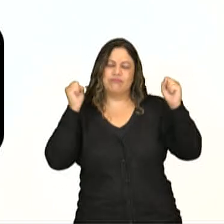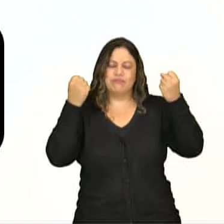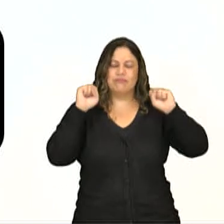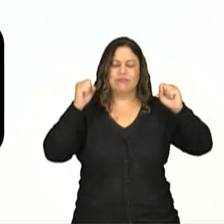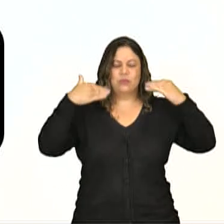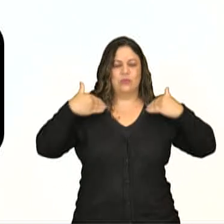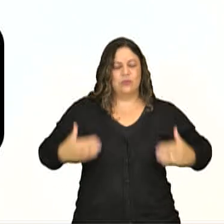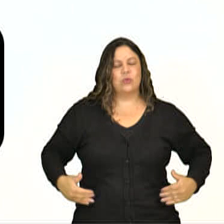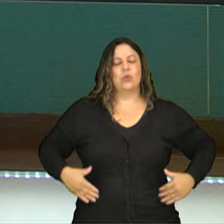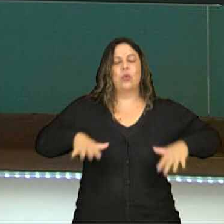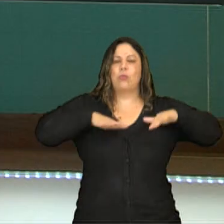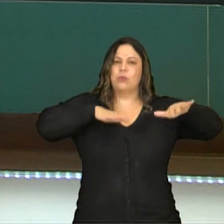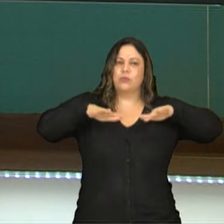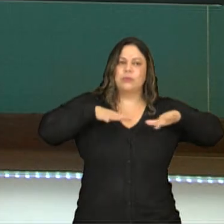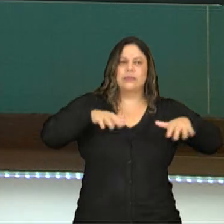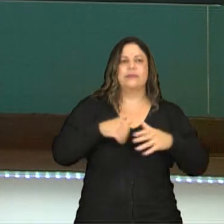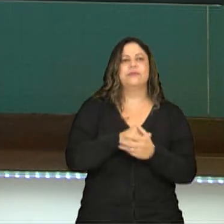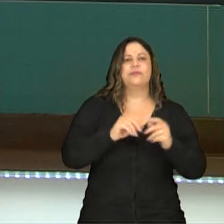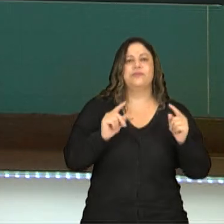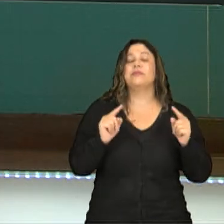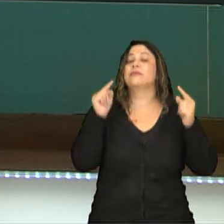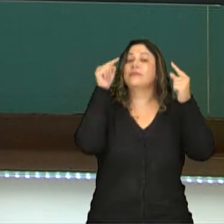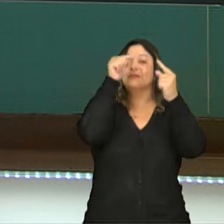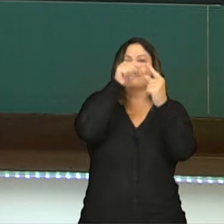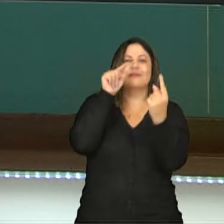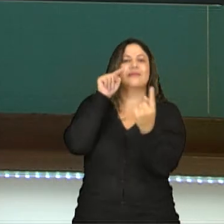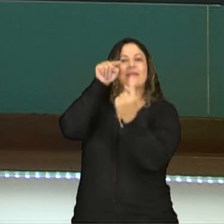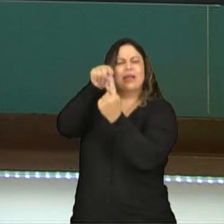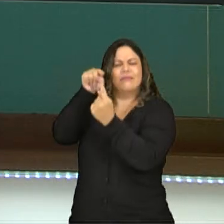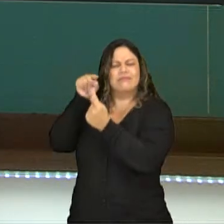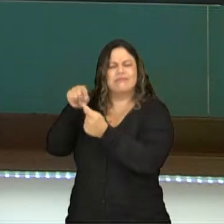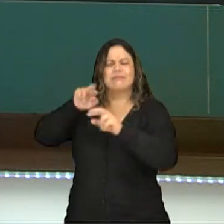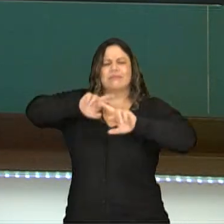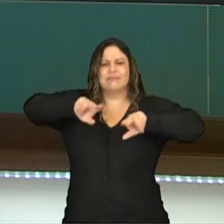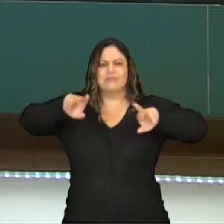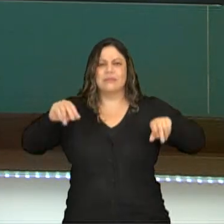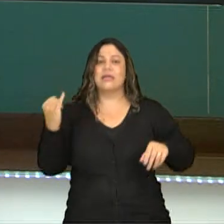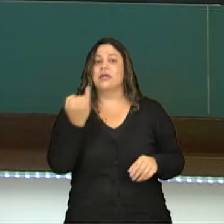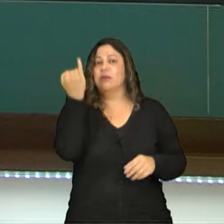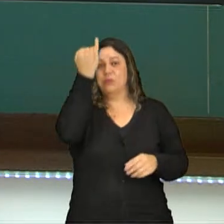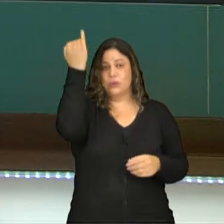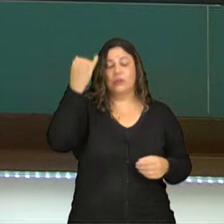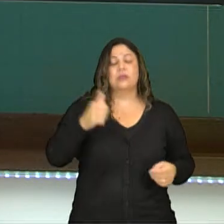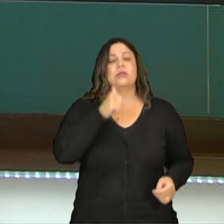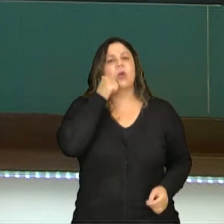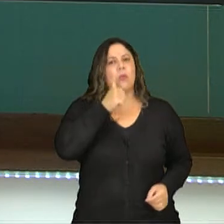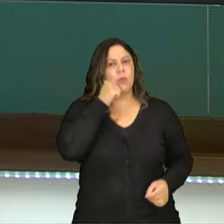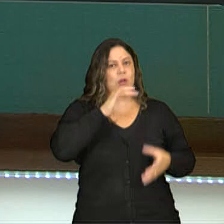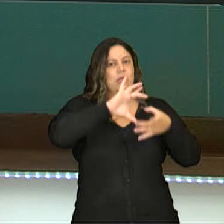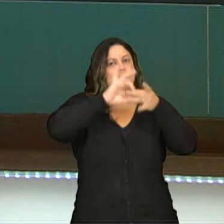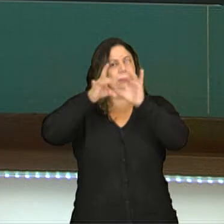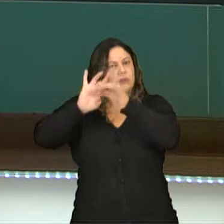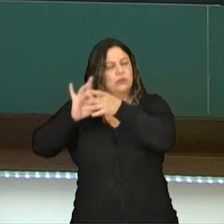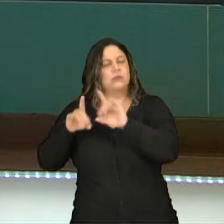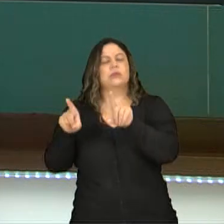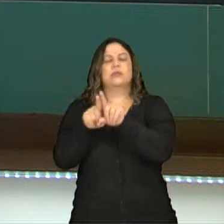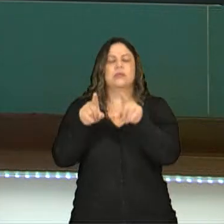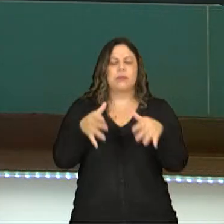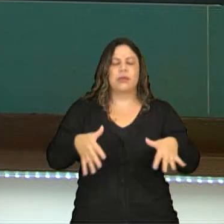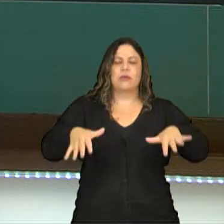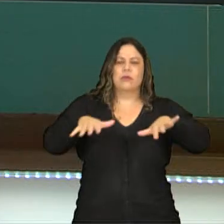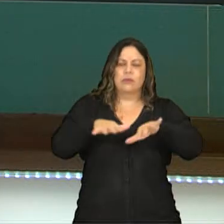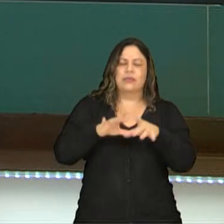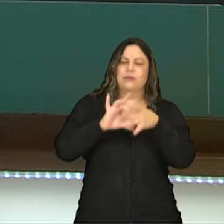do movimento? Nós vimos a definição, a sua importância, falamos um pouquinho sobre as mulheres nas Olimpíadas, que também faz parte desse